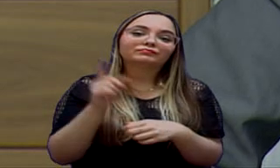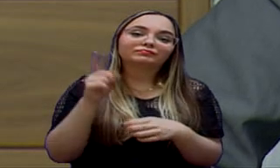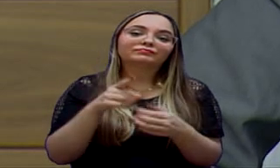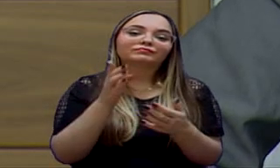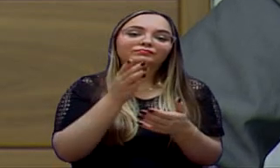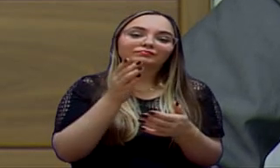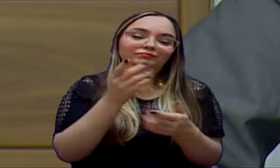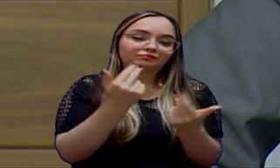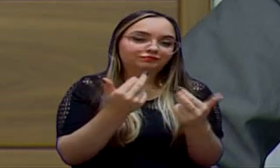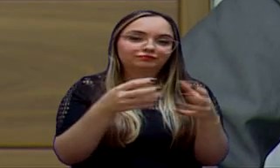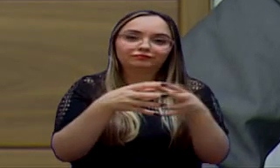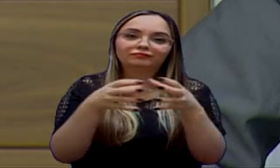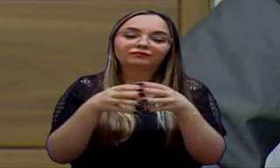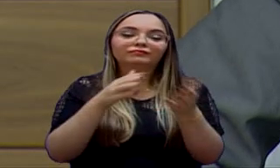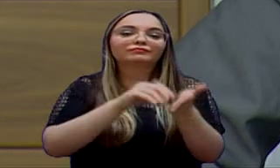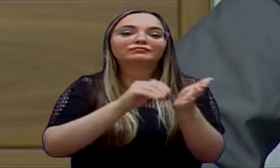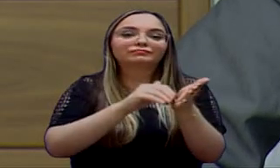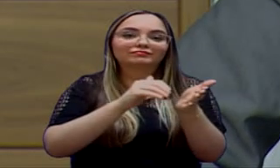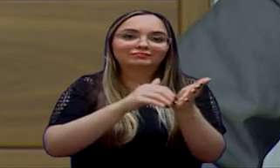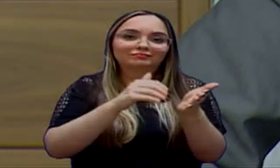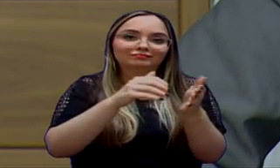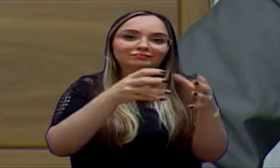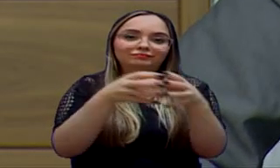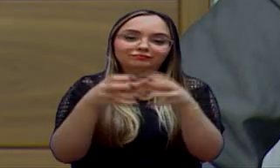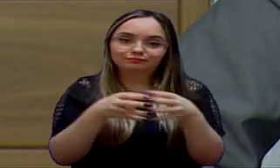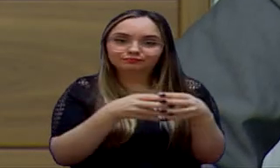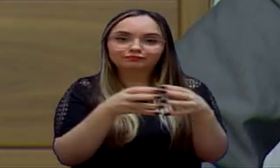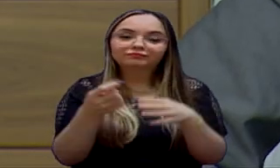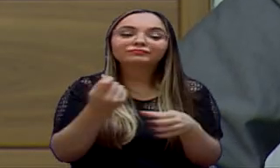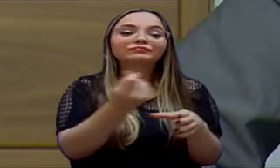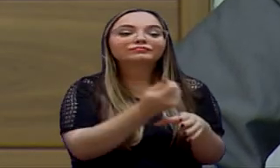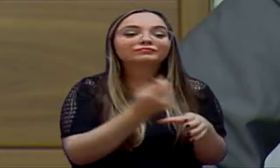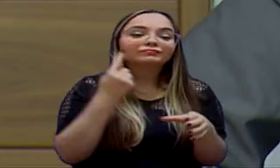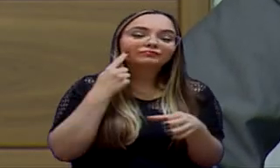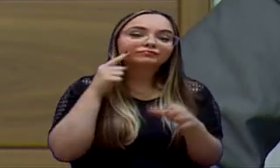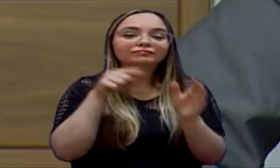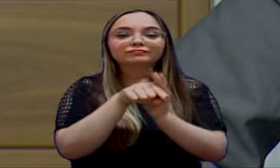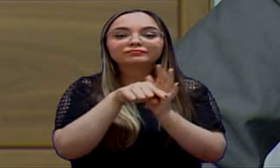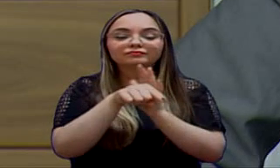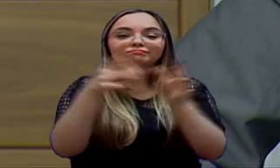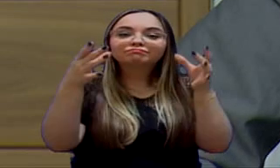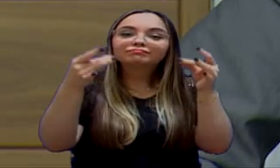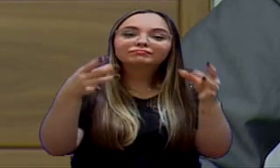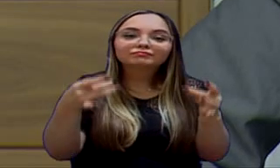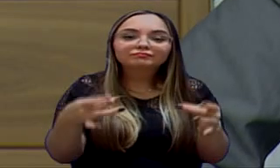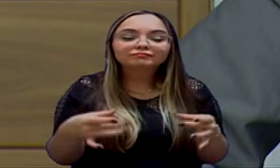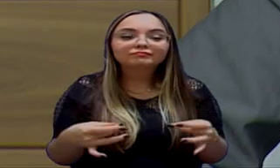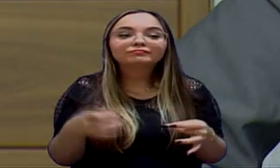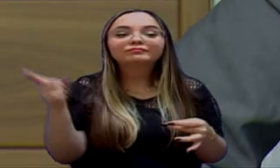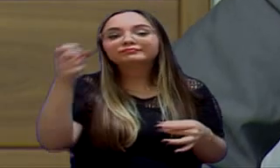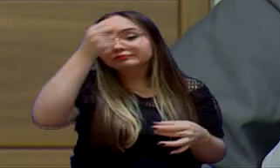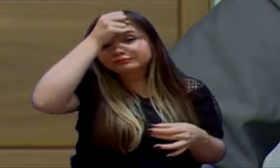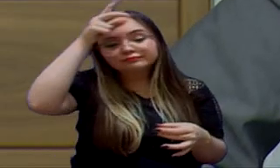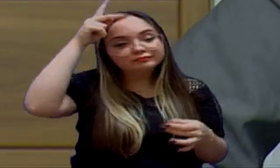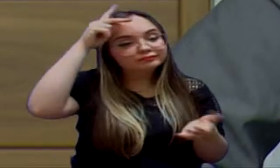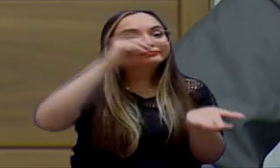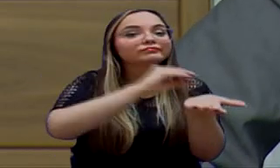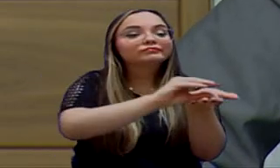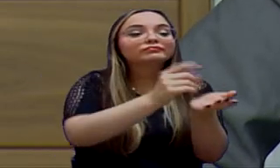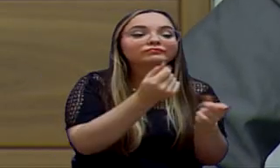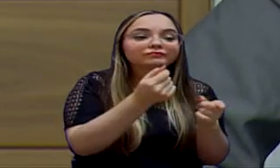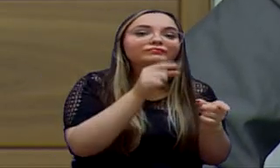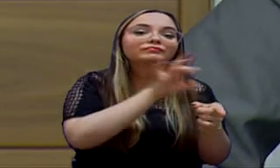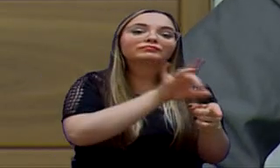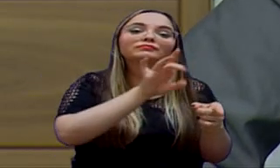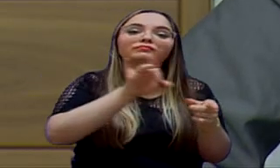secretarias e onde é colocado detalhadamente onde a Prefeitura irá fazer os investimentos